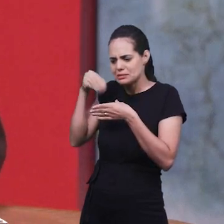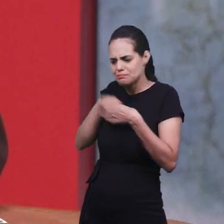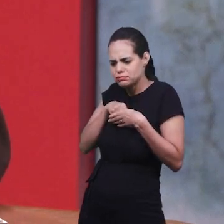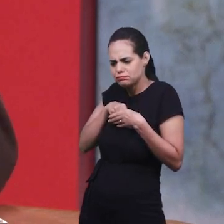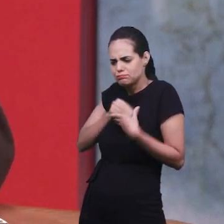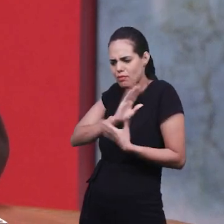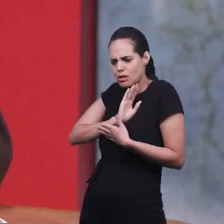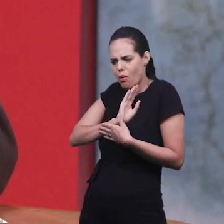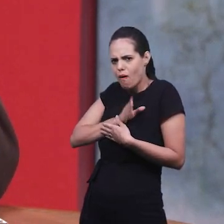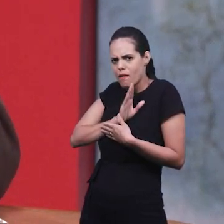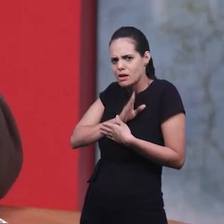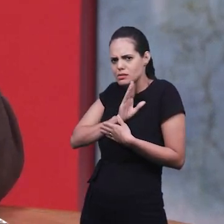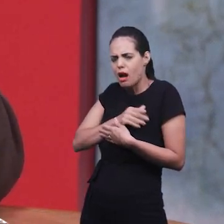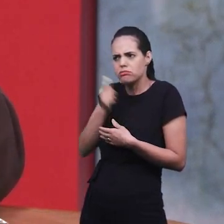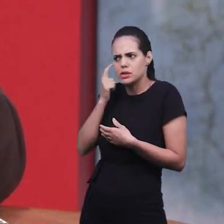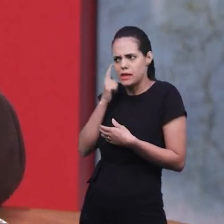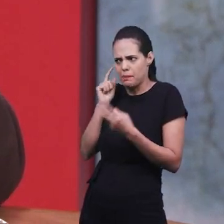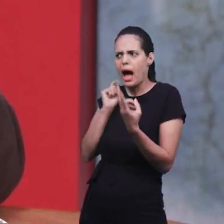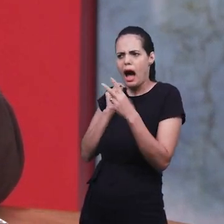E